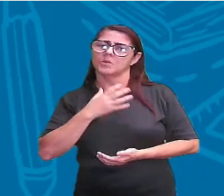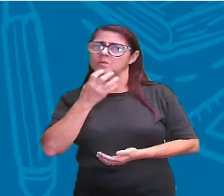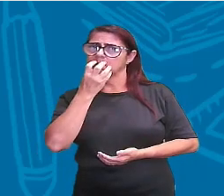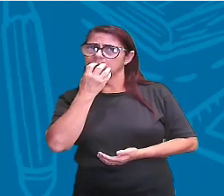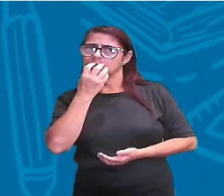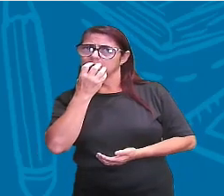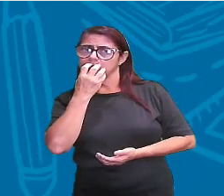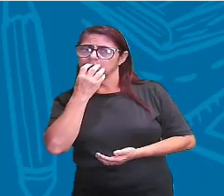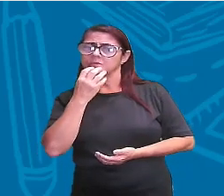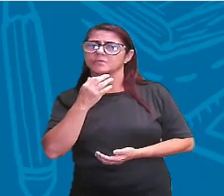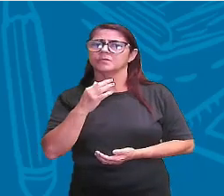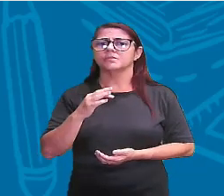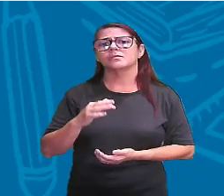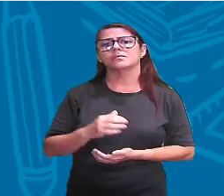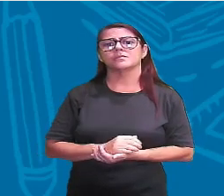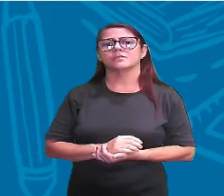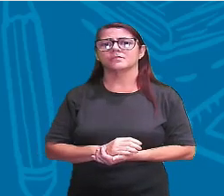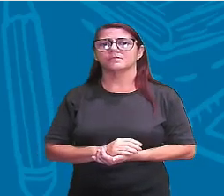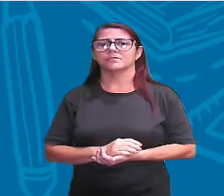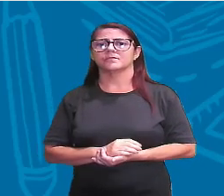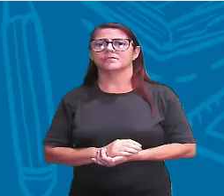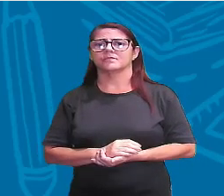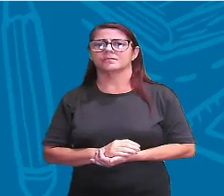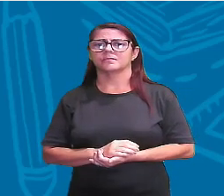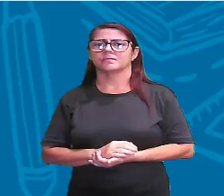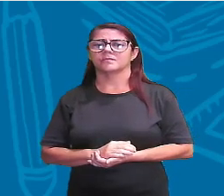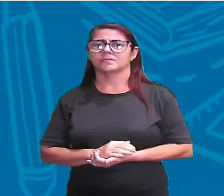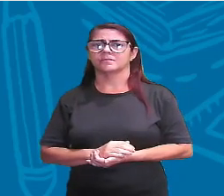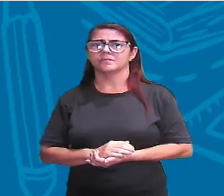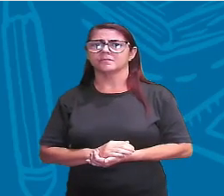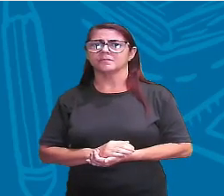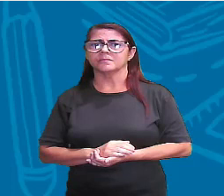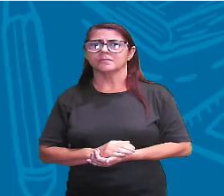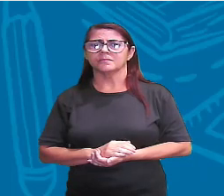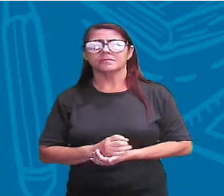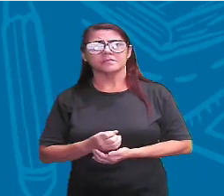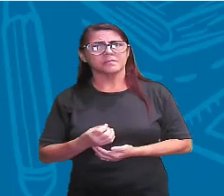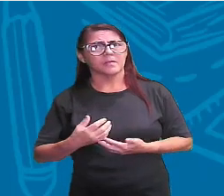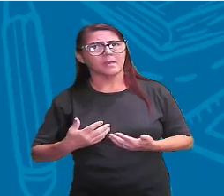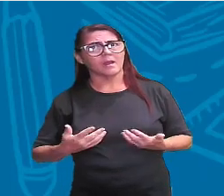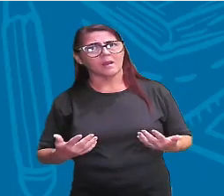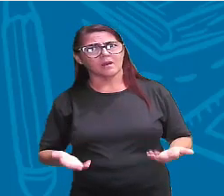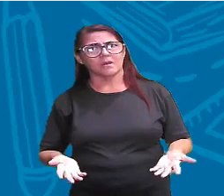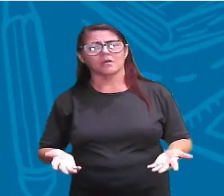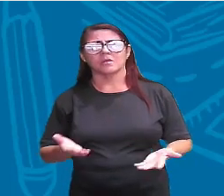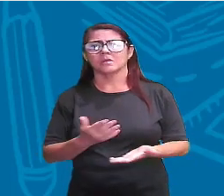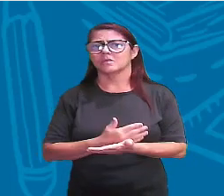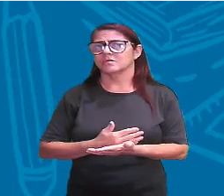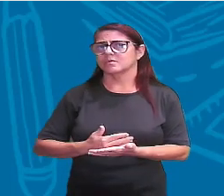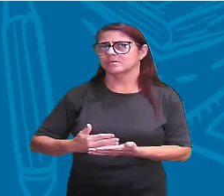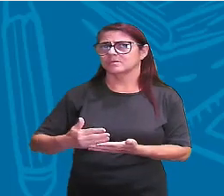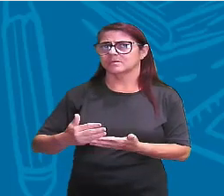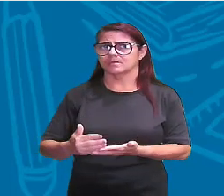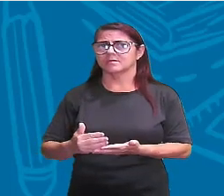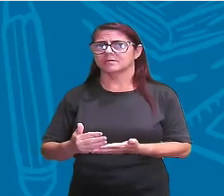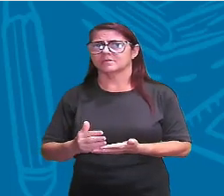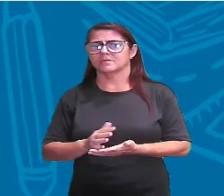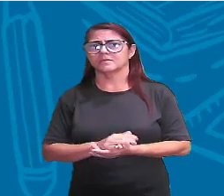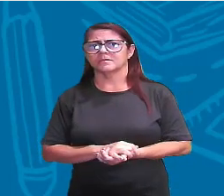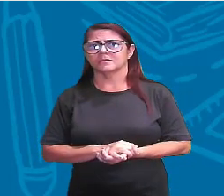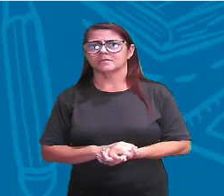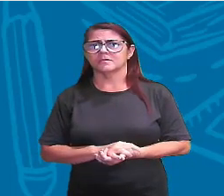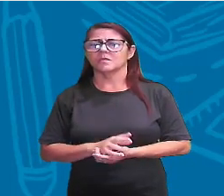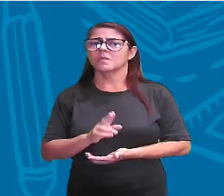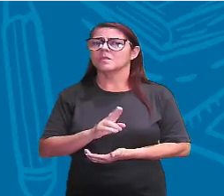Fred. Certinho? Bom, agora as formas continuando com one.